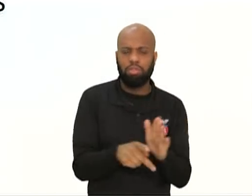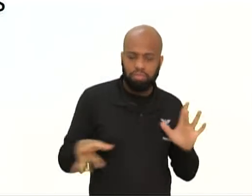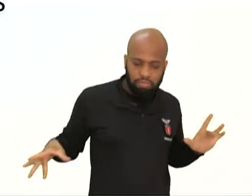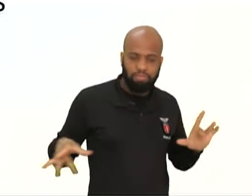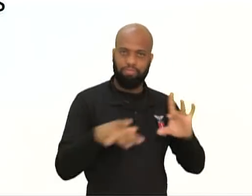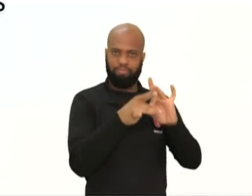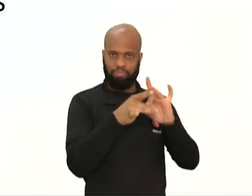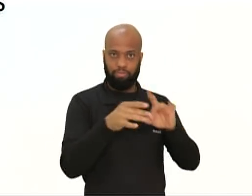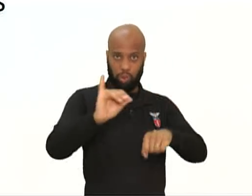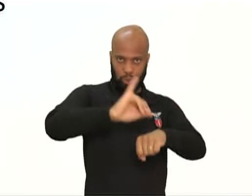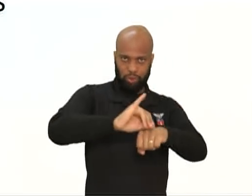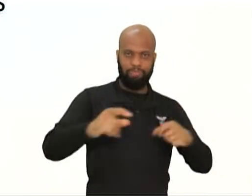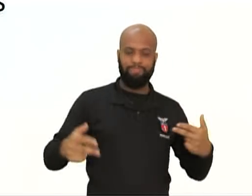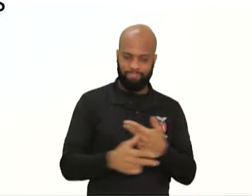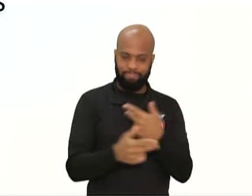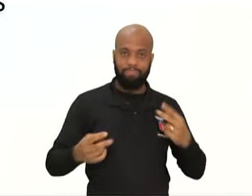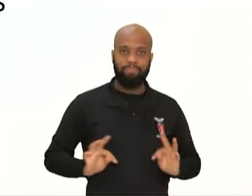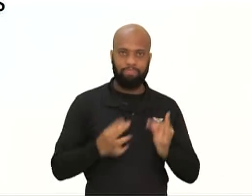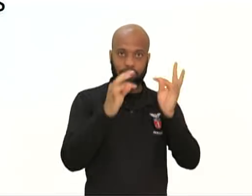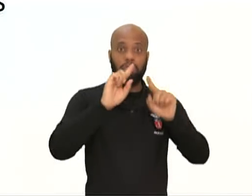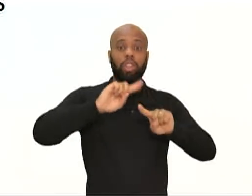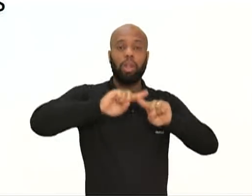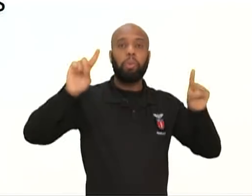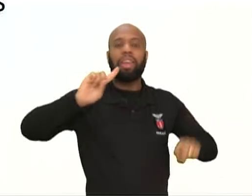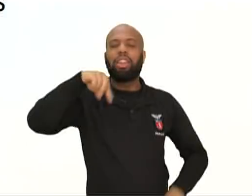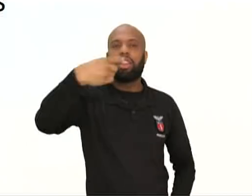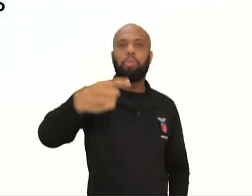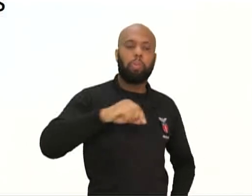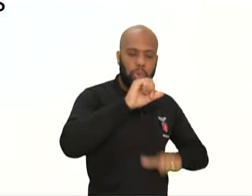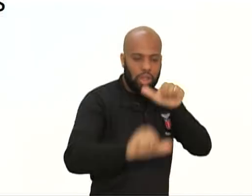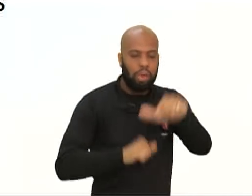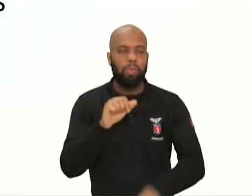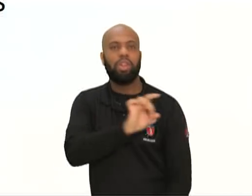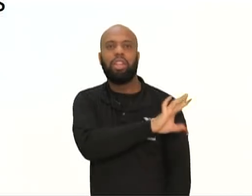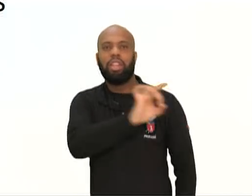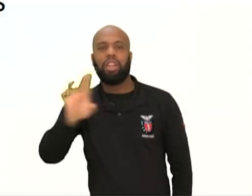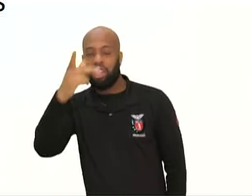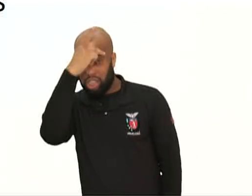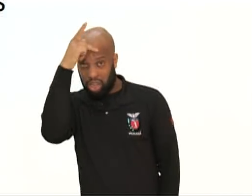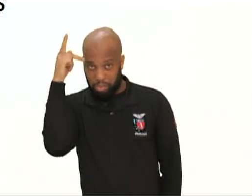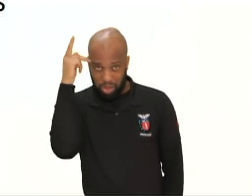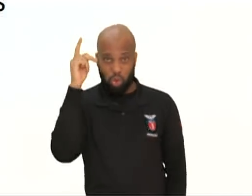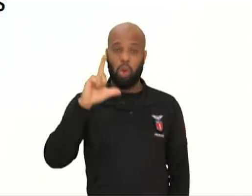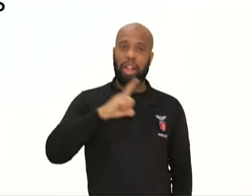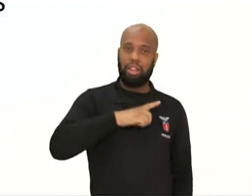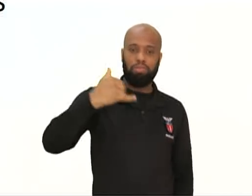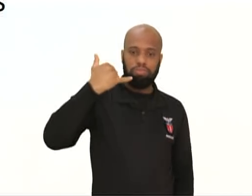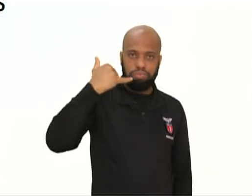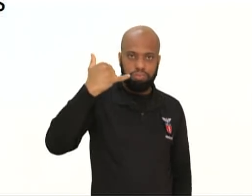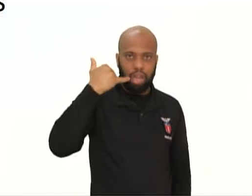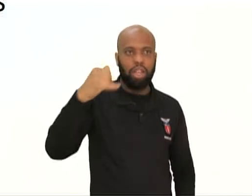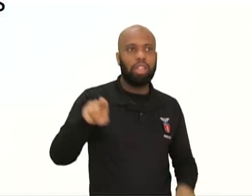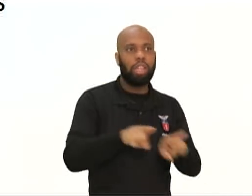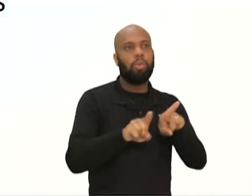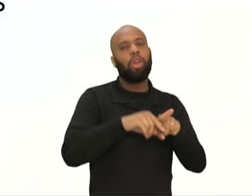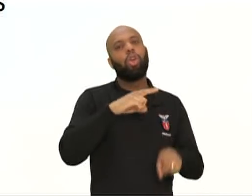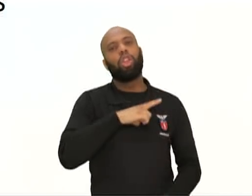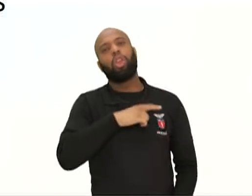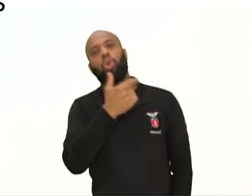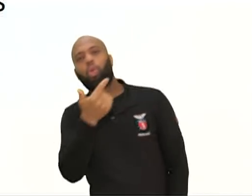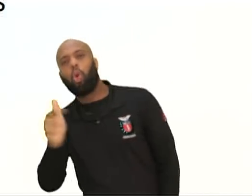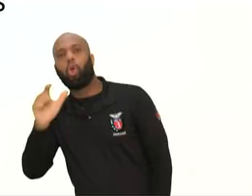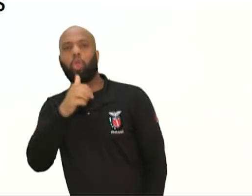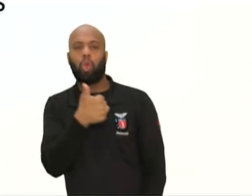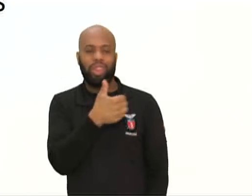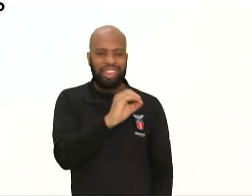conectados. Espera-se que, após a mudança, cada usuário tenha um smartphone e outros 10